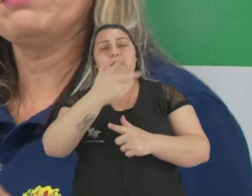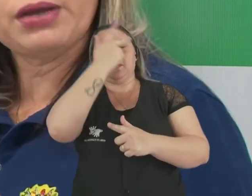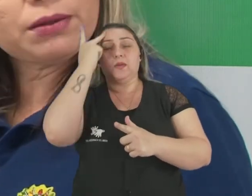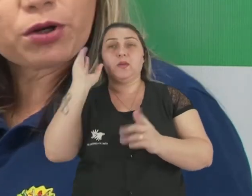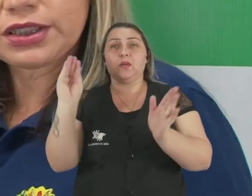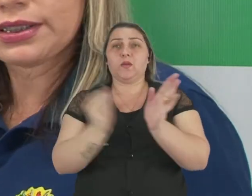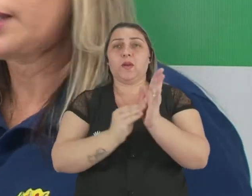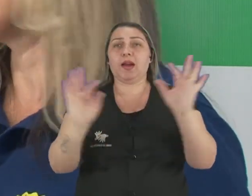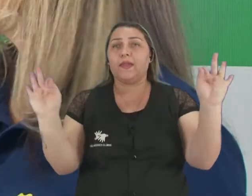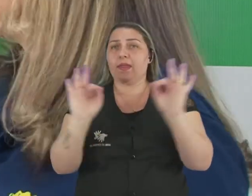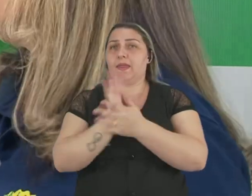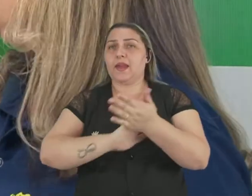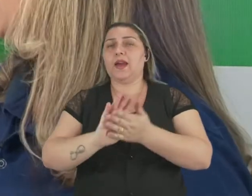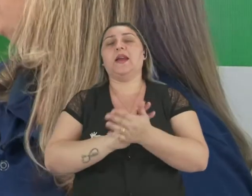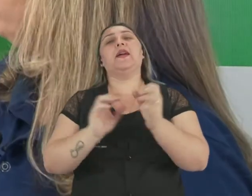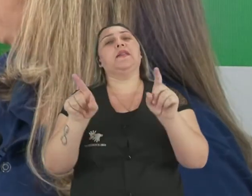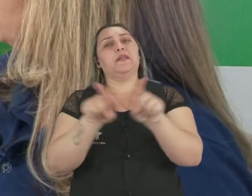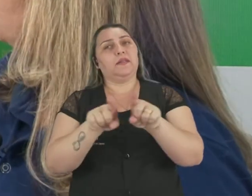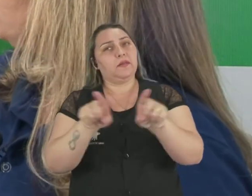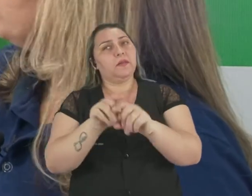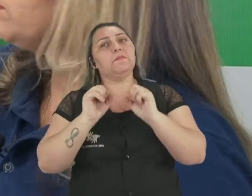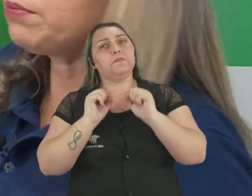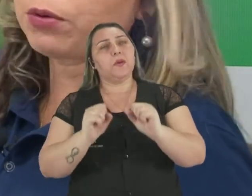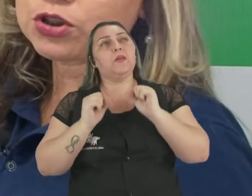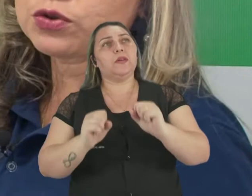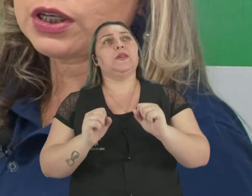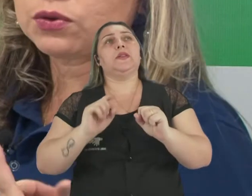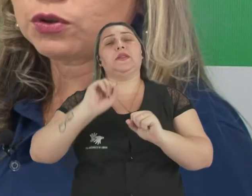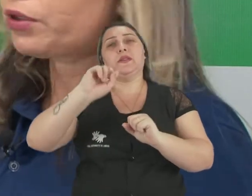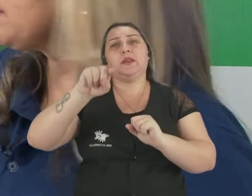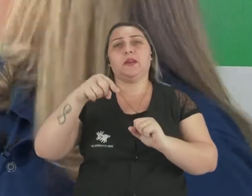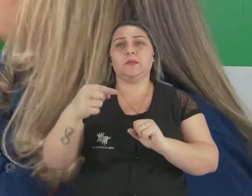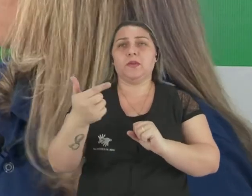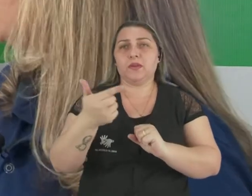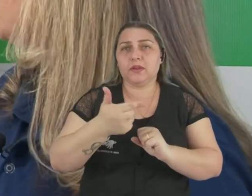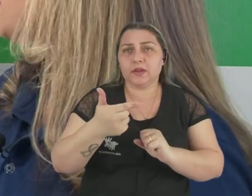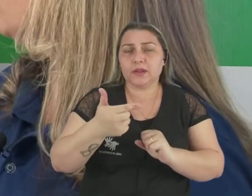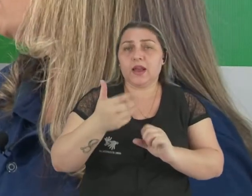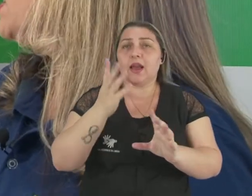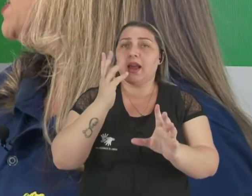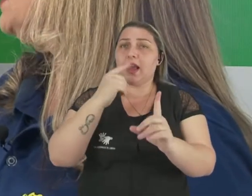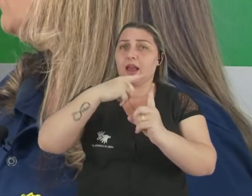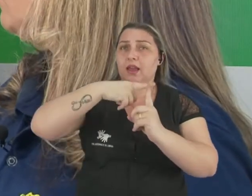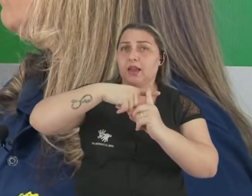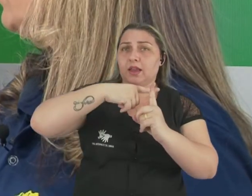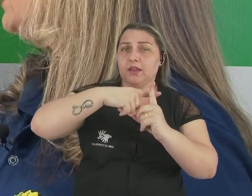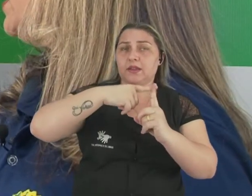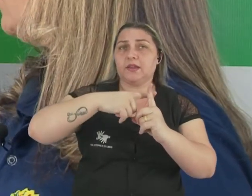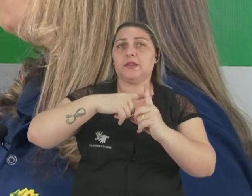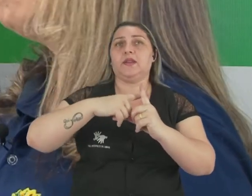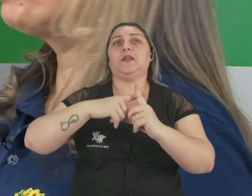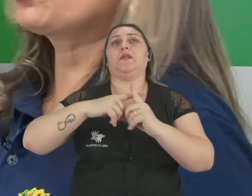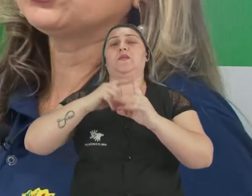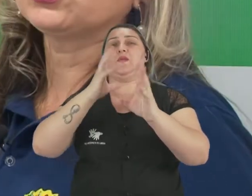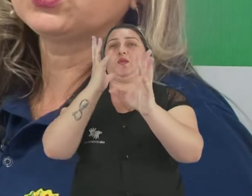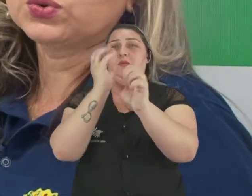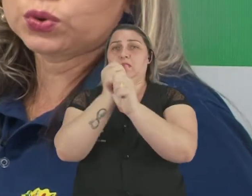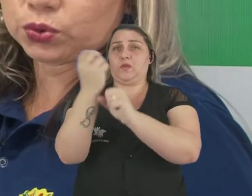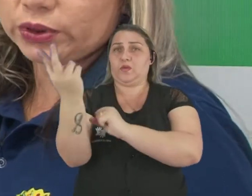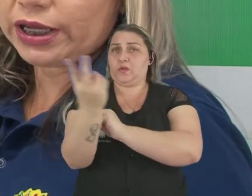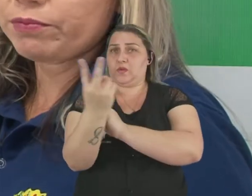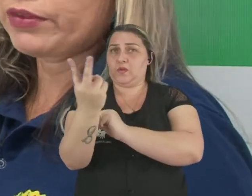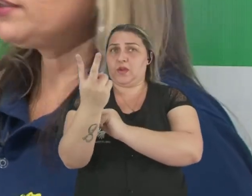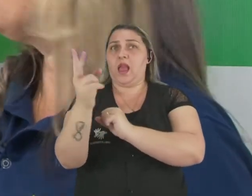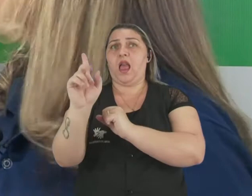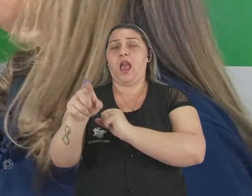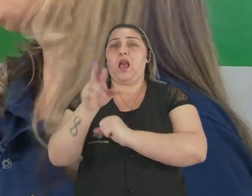nada, também pode ser. E aí, feito, depois o segundo processo é a adição. Então, eu vou ter o